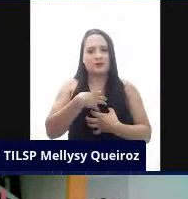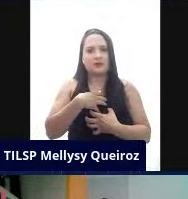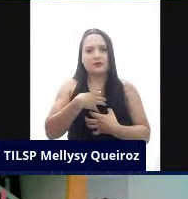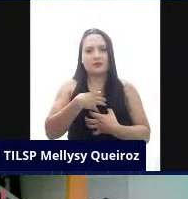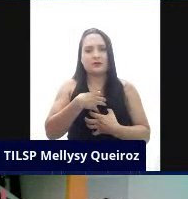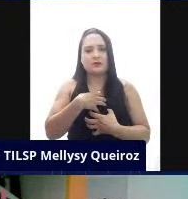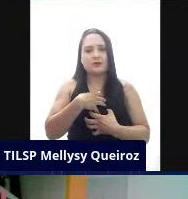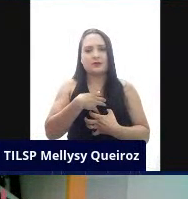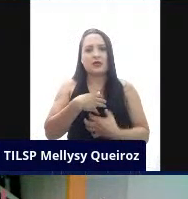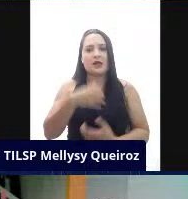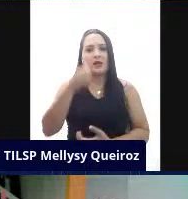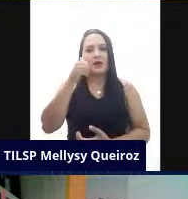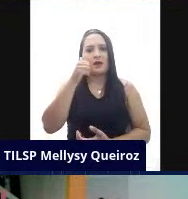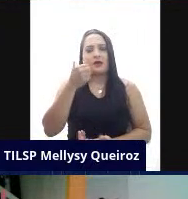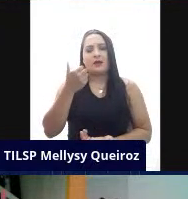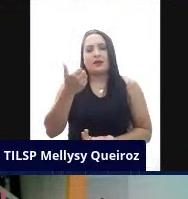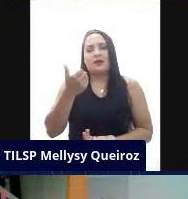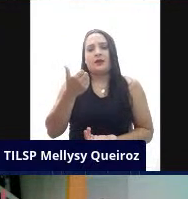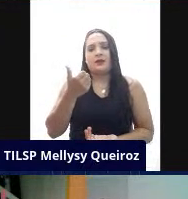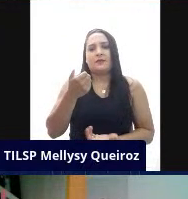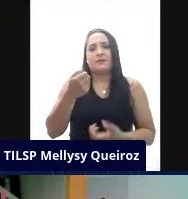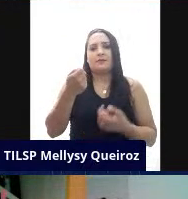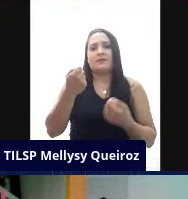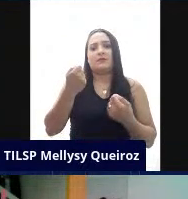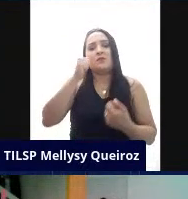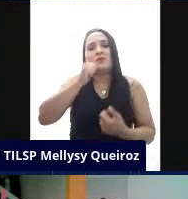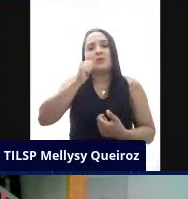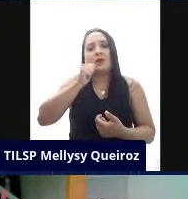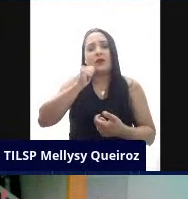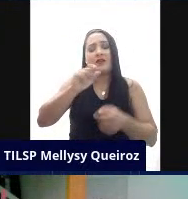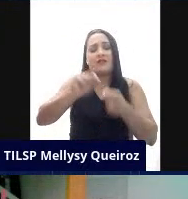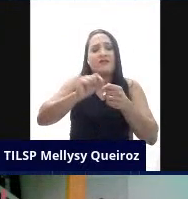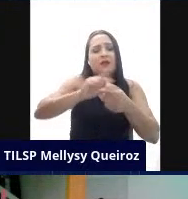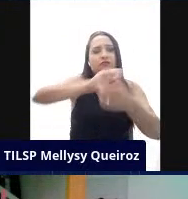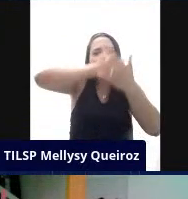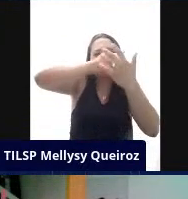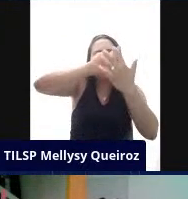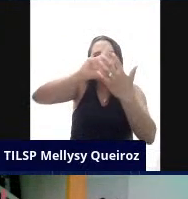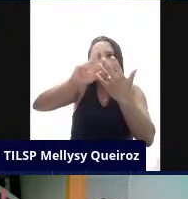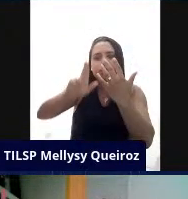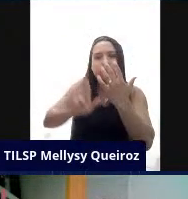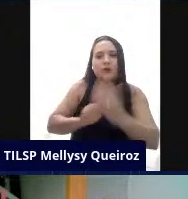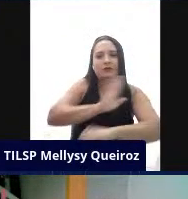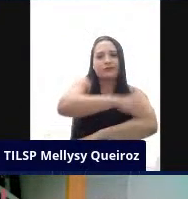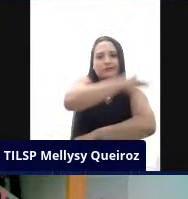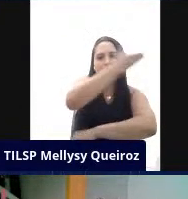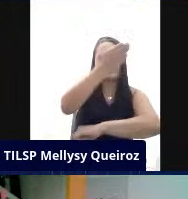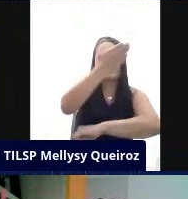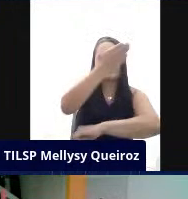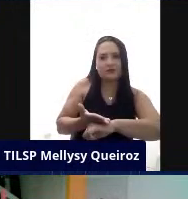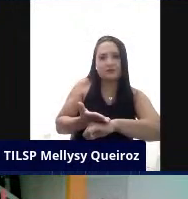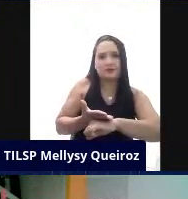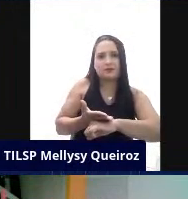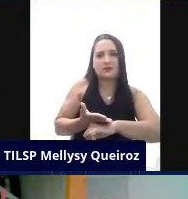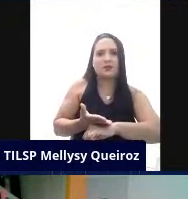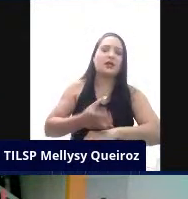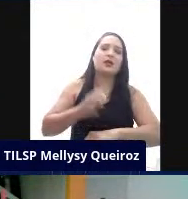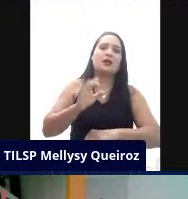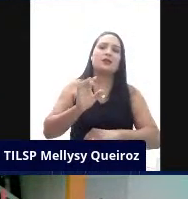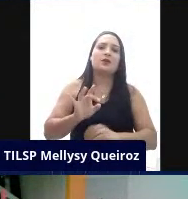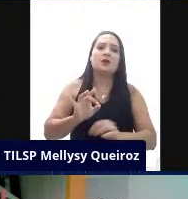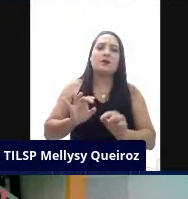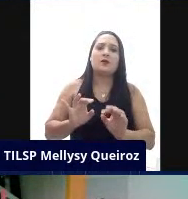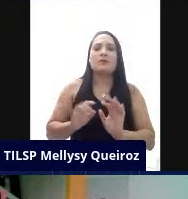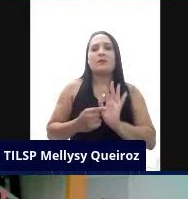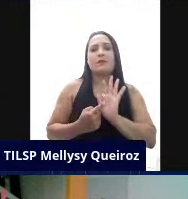super-heroína para lidar com mil coisas ao mesmo tempo, e esses ditos super-heroínas é também uma maneira de romantizar, né, a exploração. Então,